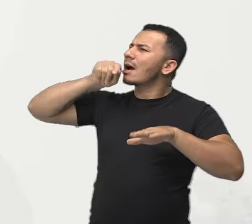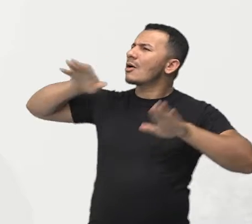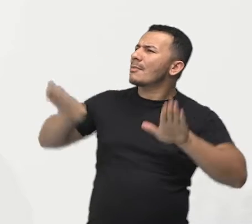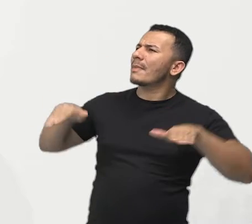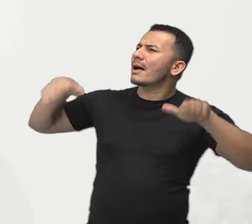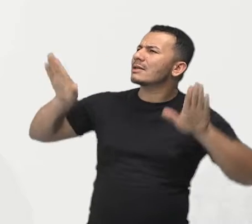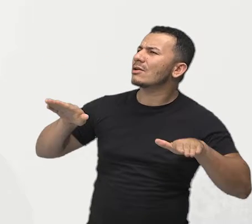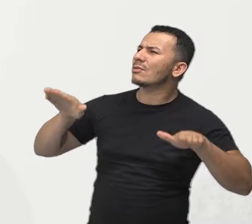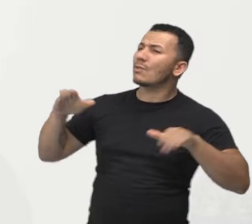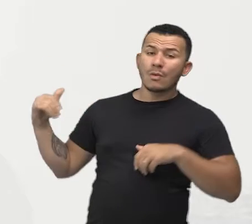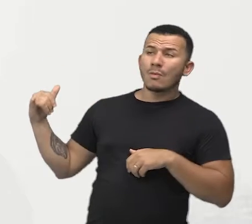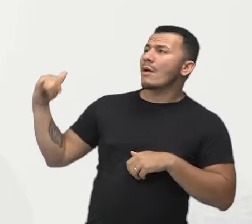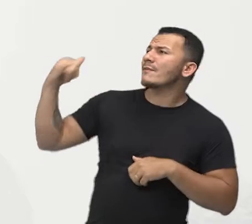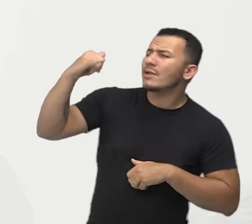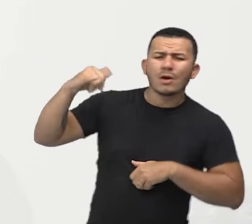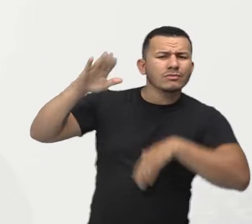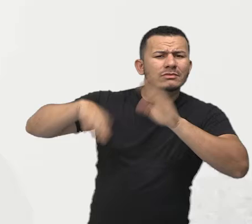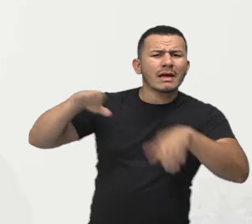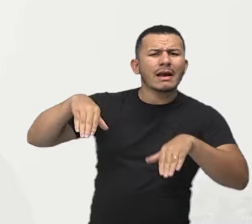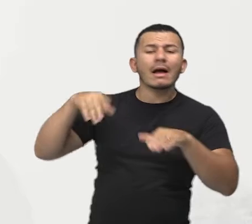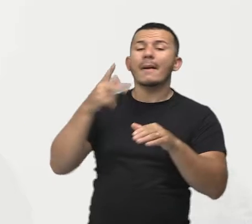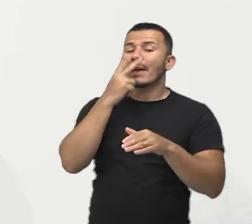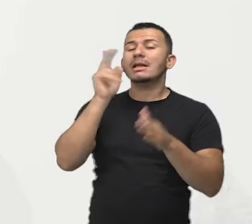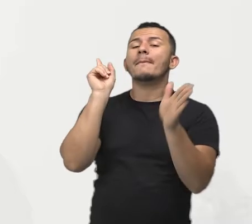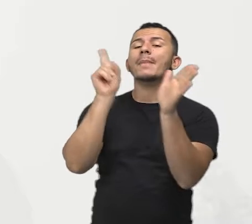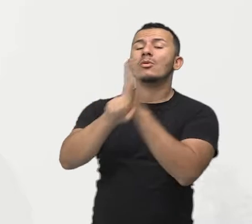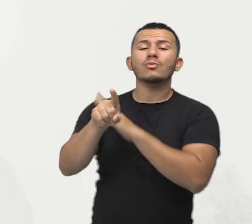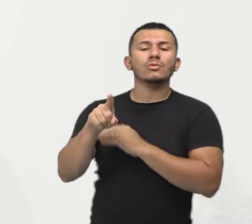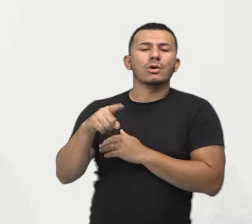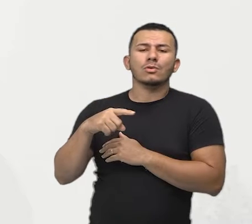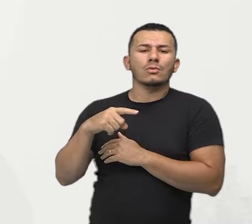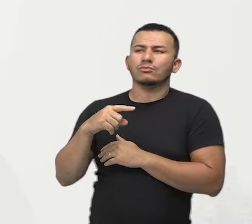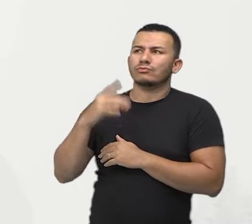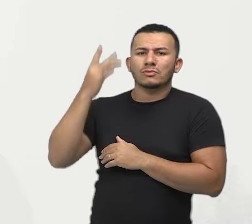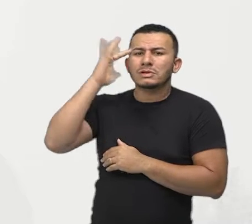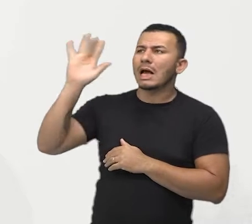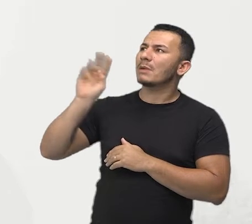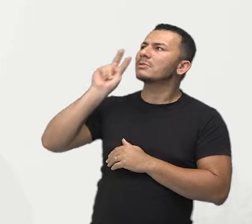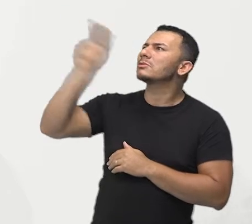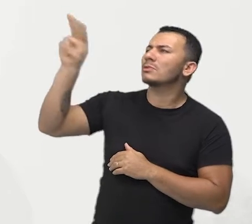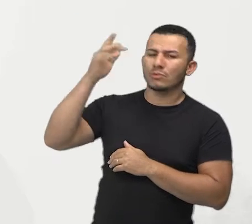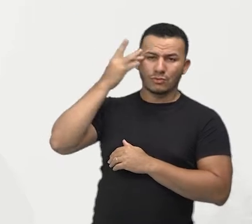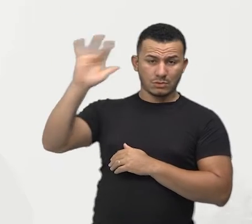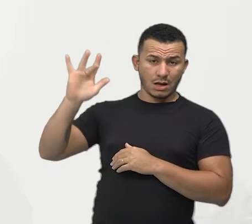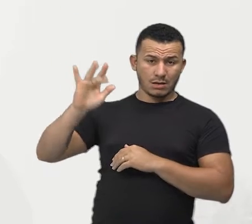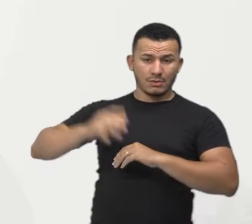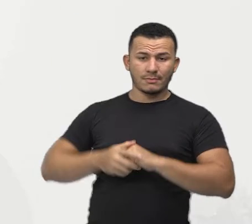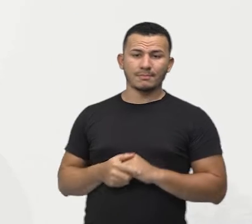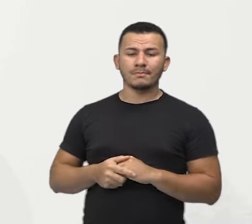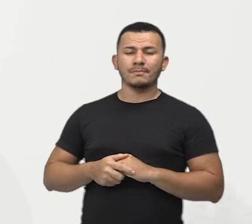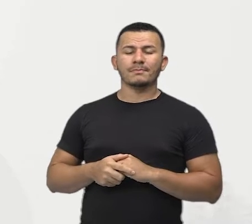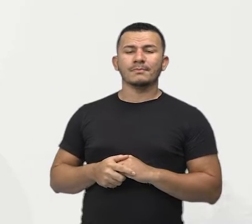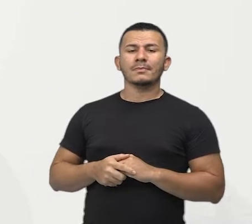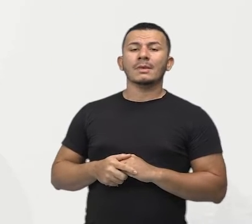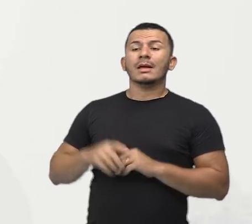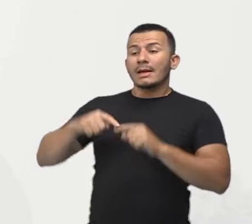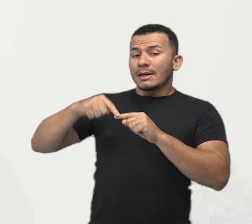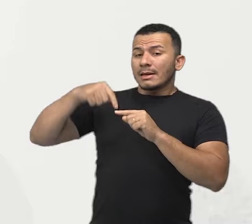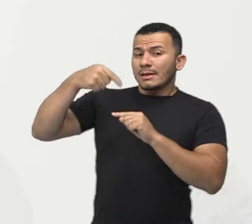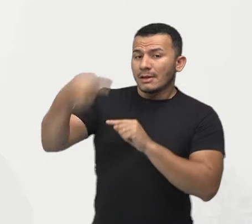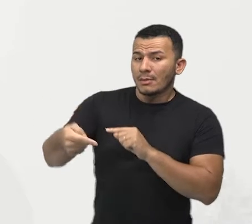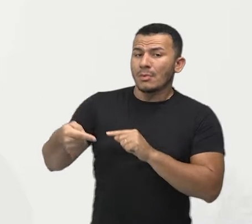um avião? Observe que são perguntas, né? Eles não sabem o que é este objeto. Só vamos descobrir o objeto, ou seja, o que eles